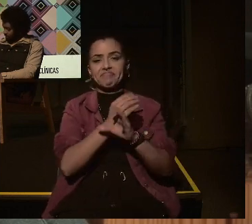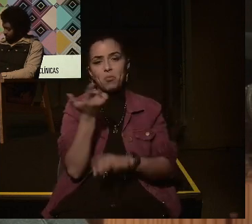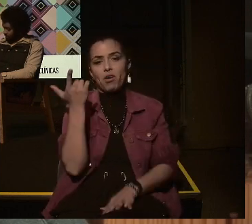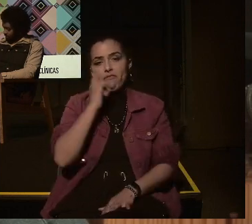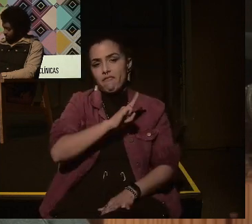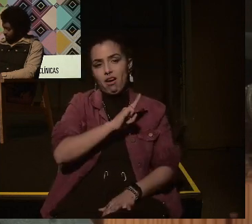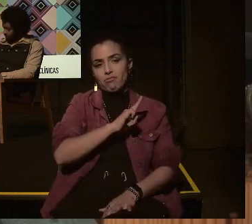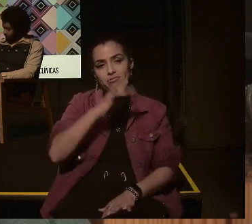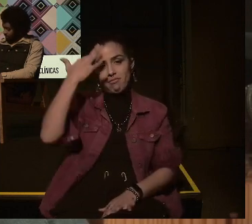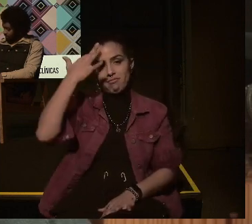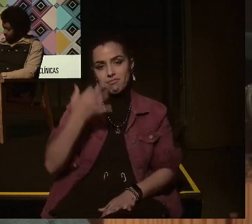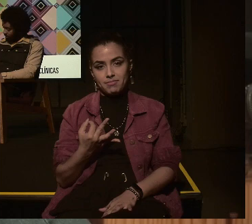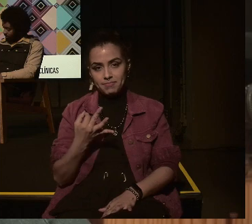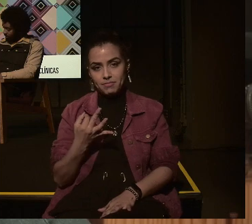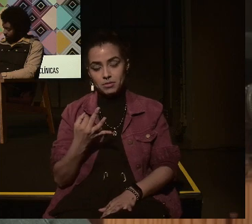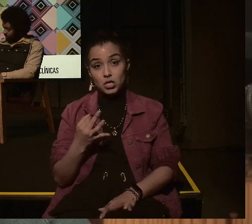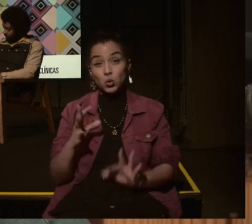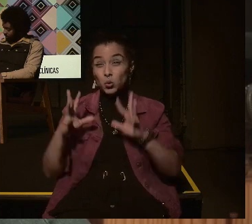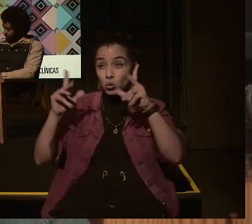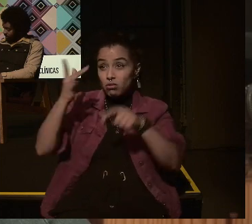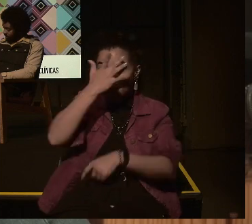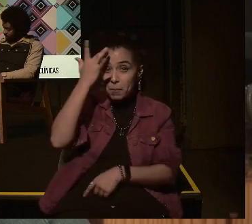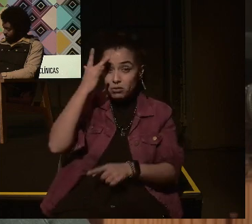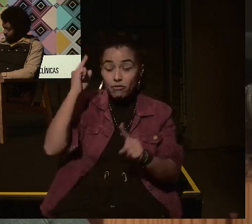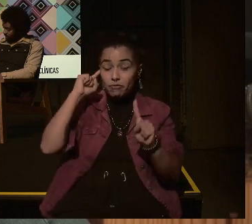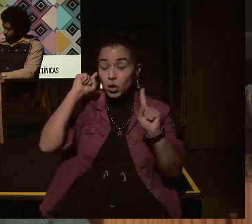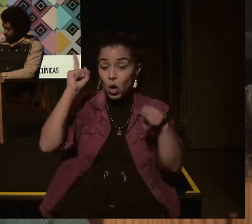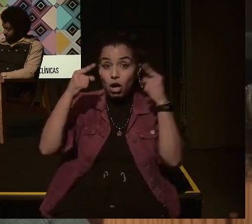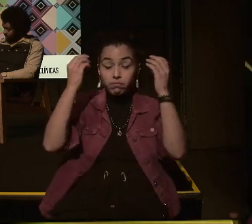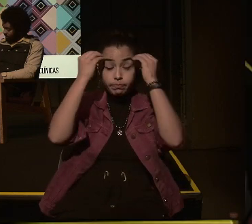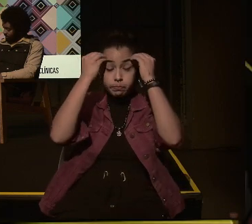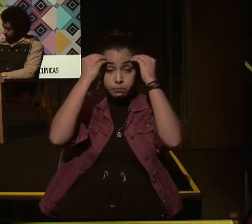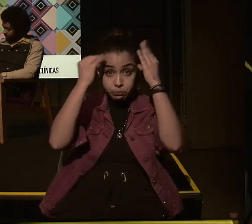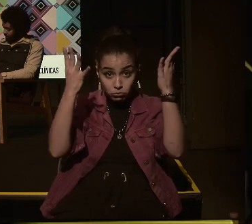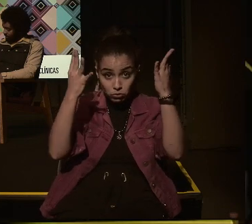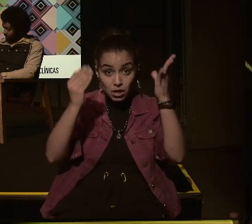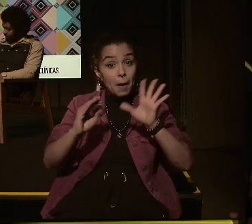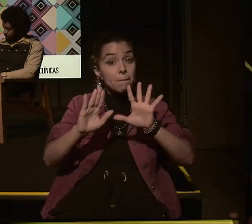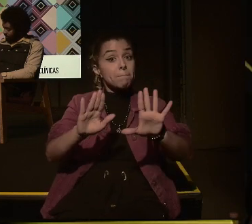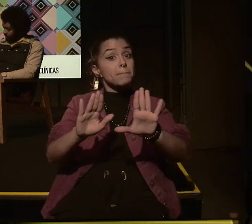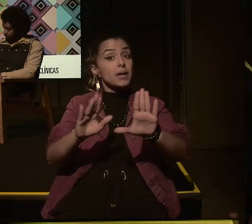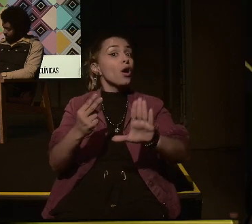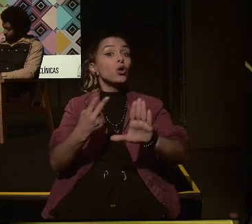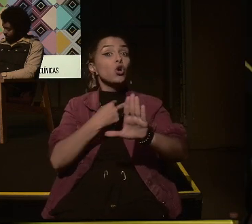Contudo, enlouquecer, sem ficar doido, sem ficar doida,